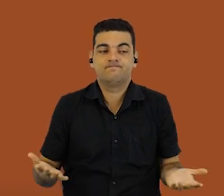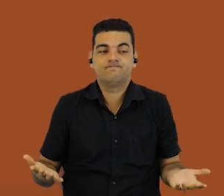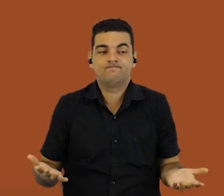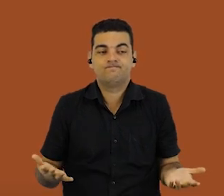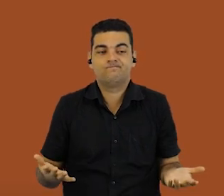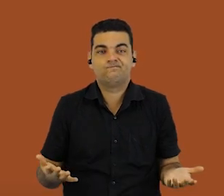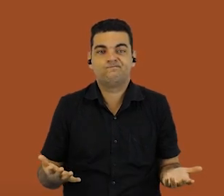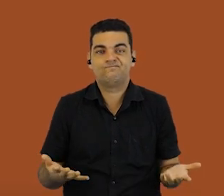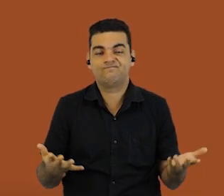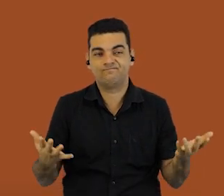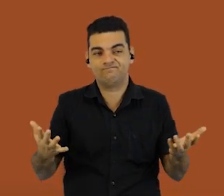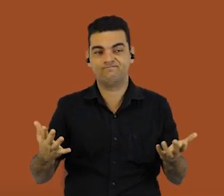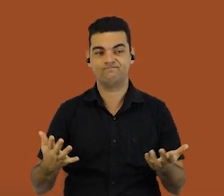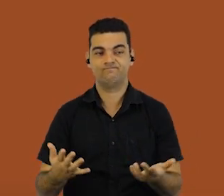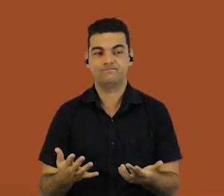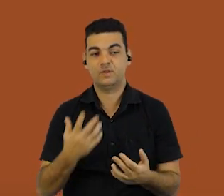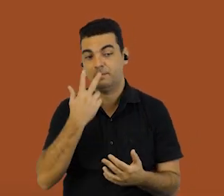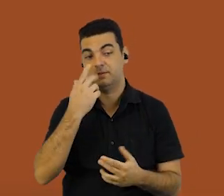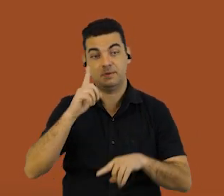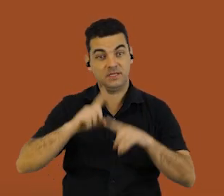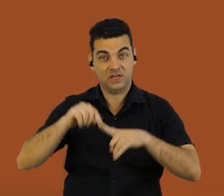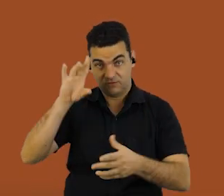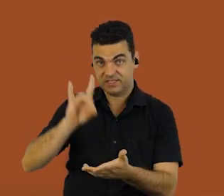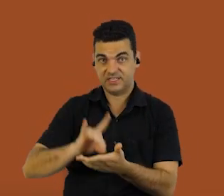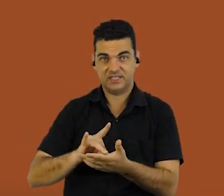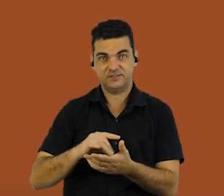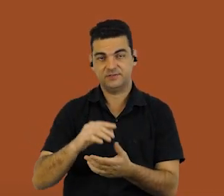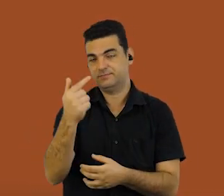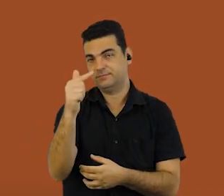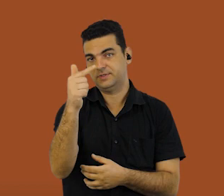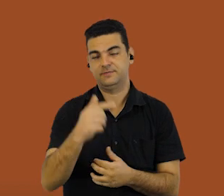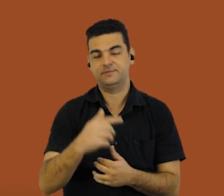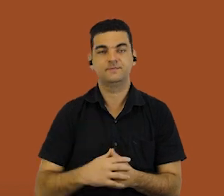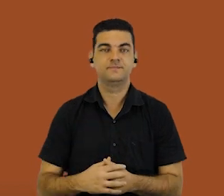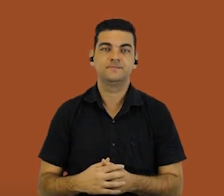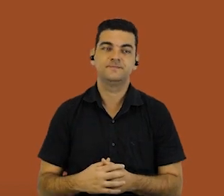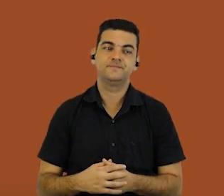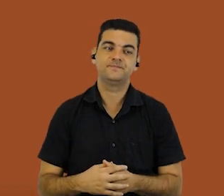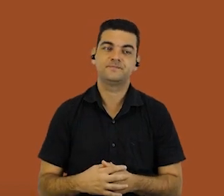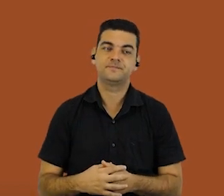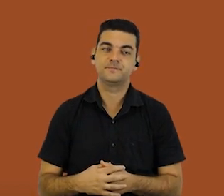mas a gente não tem efetivamente um material, né? Assim, que seja